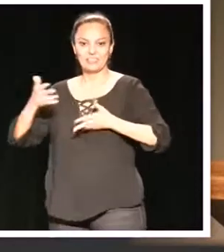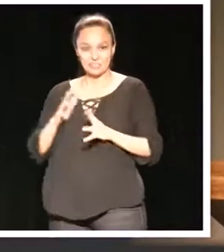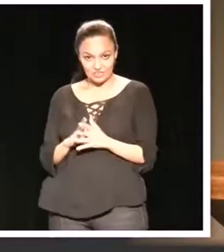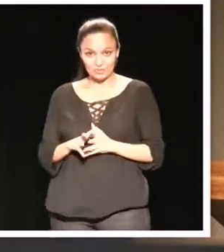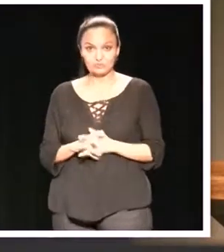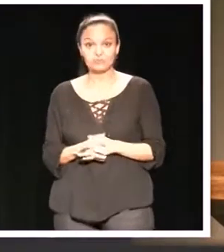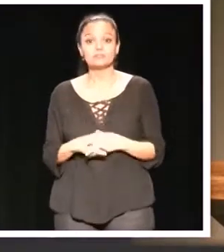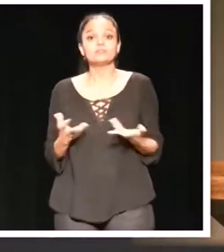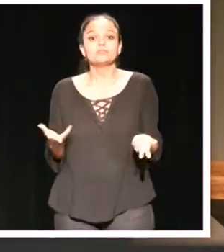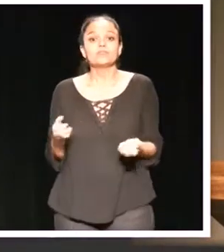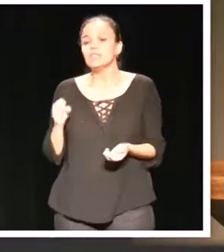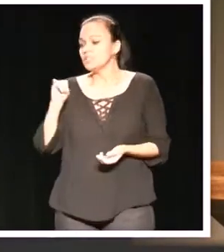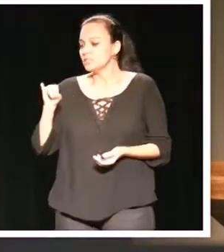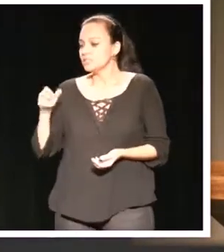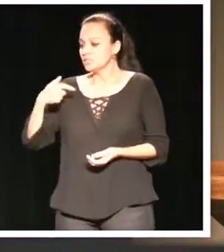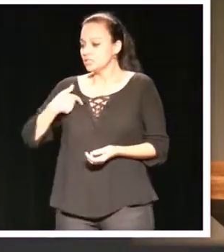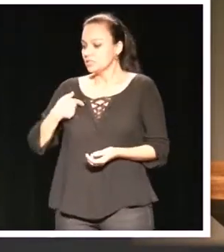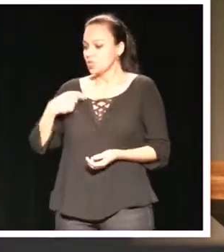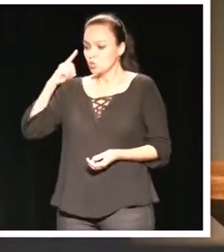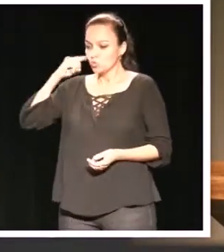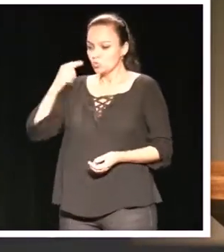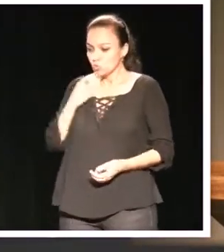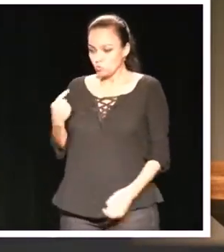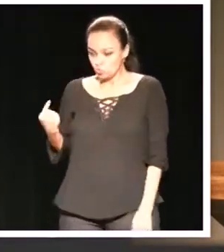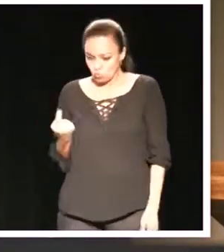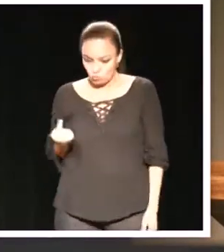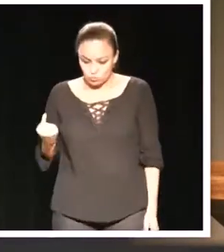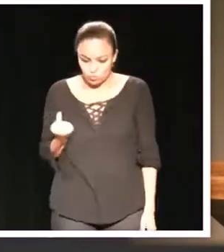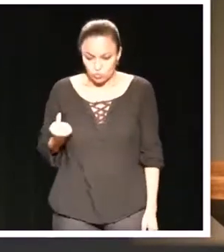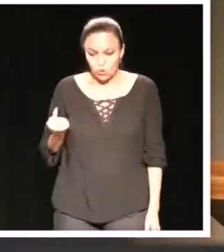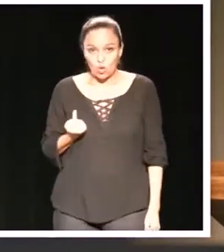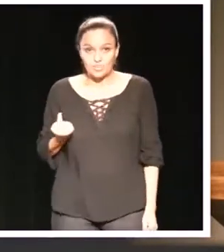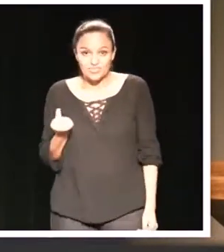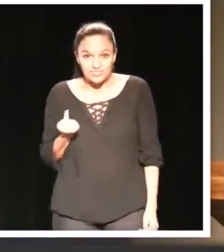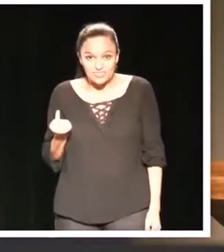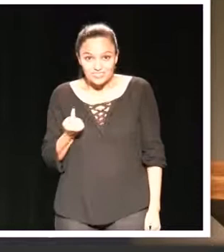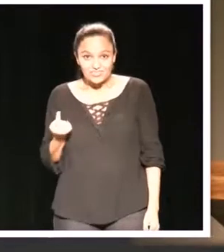é levado para ficar surdo, é ensurdecido.